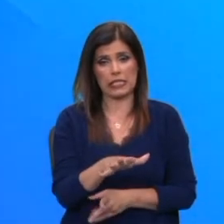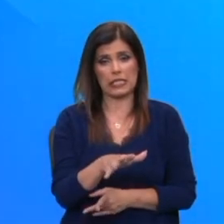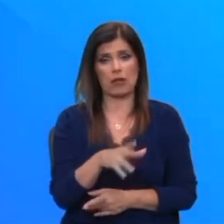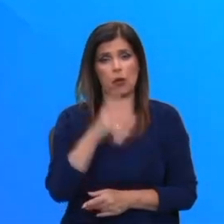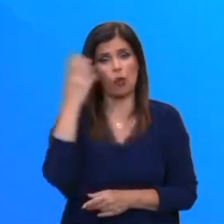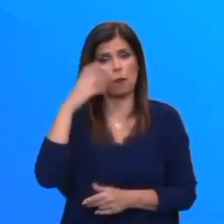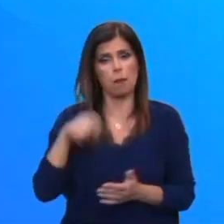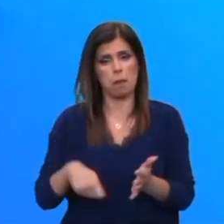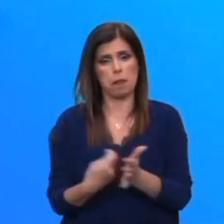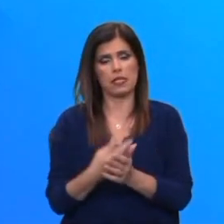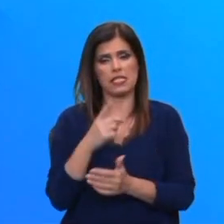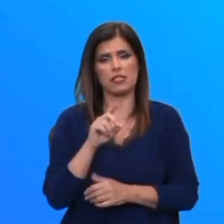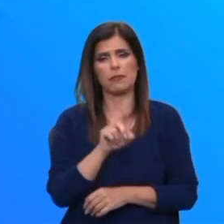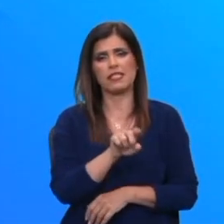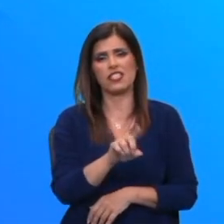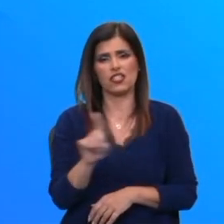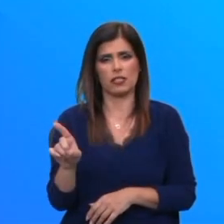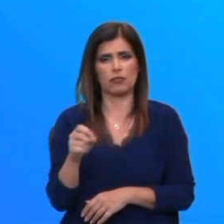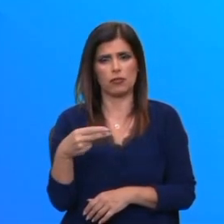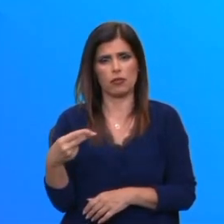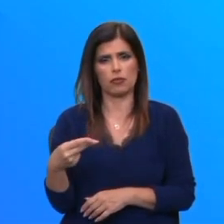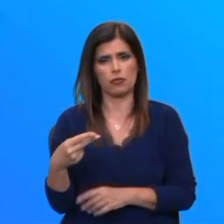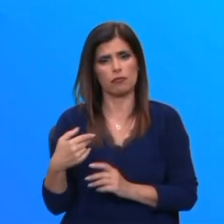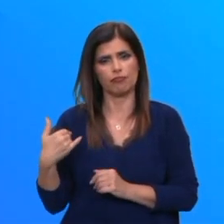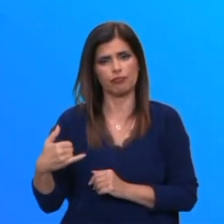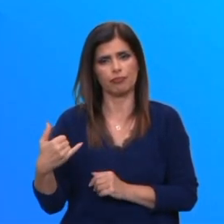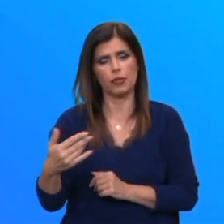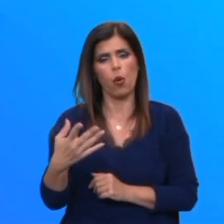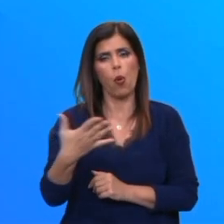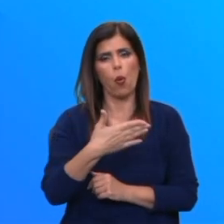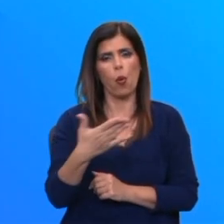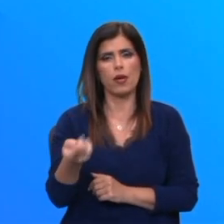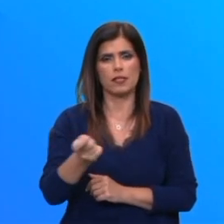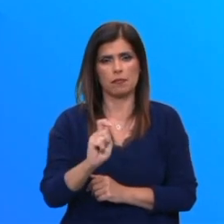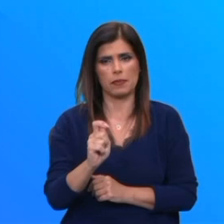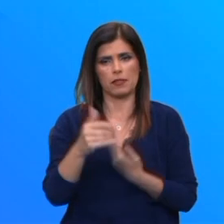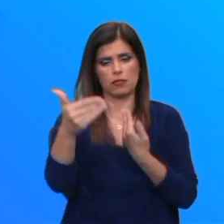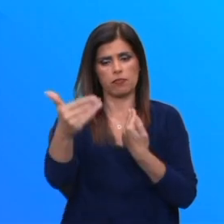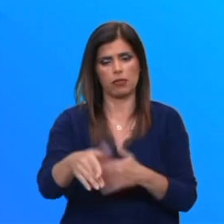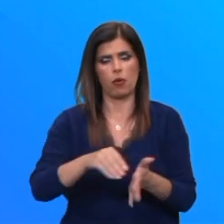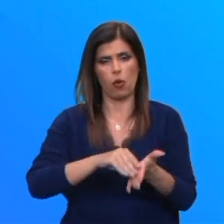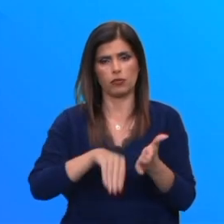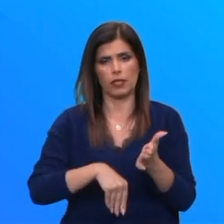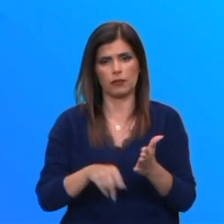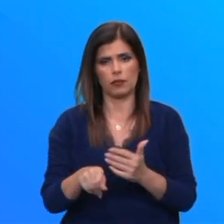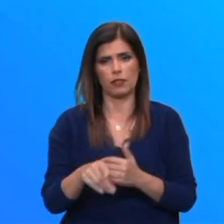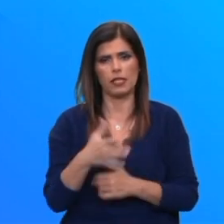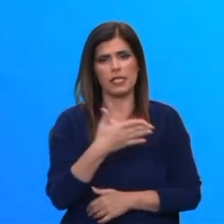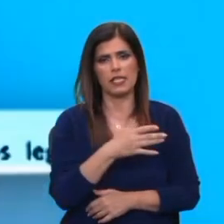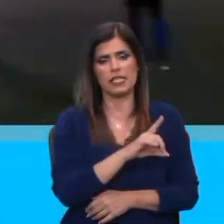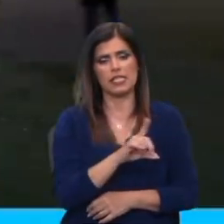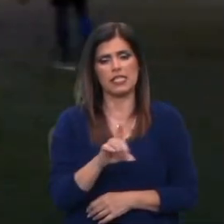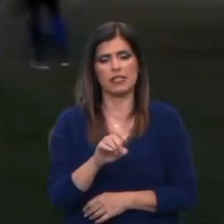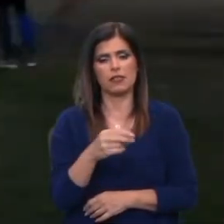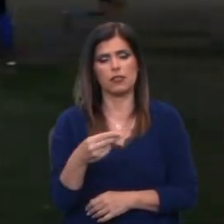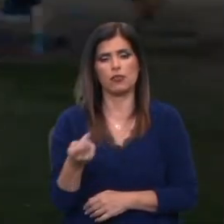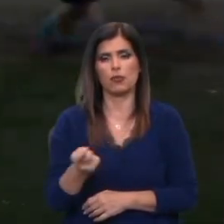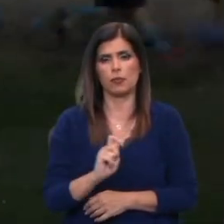pagar 6.600 euros ao longo dos 11 meses de validade do contrato. 600 euros por